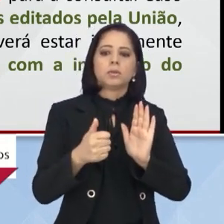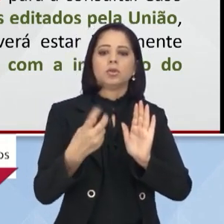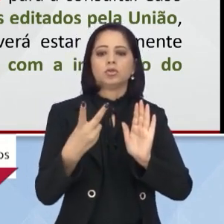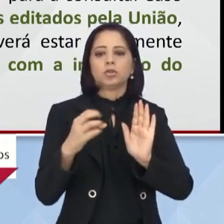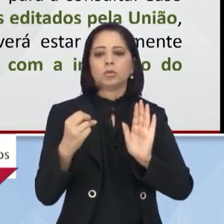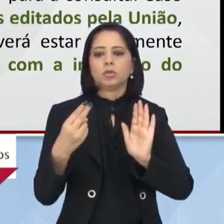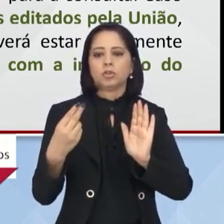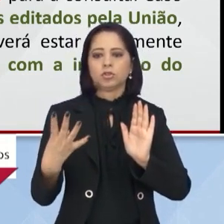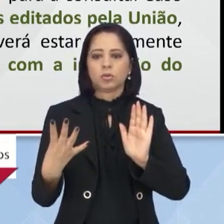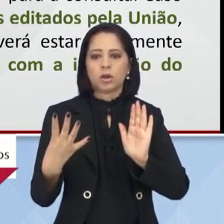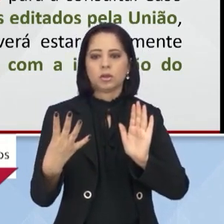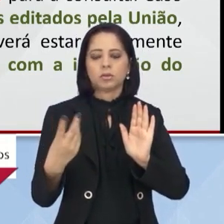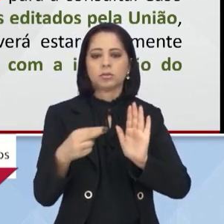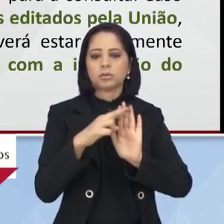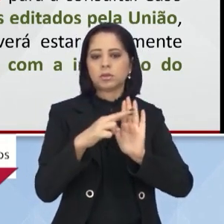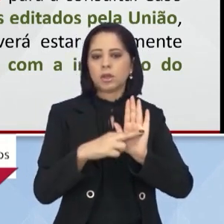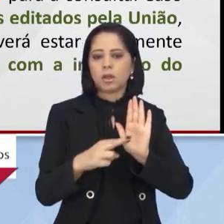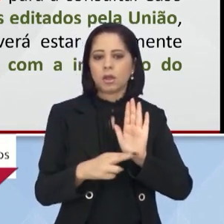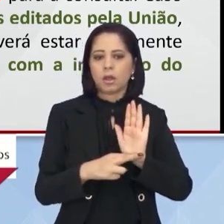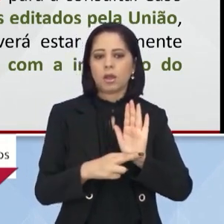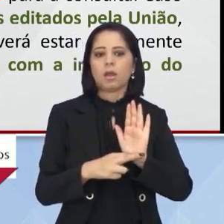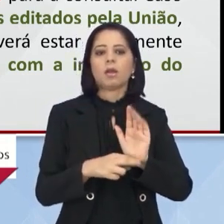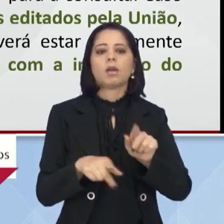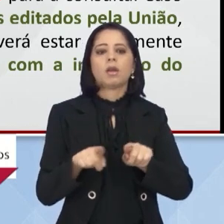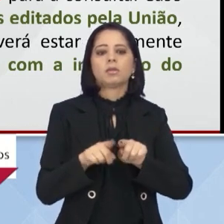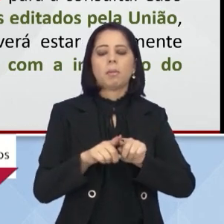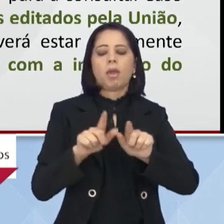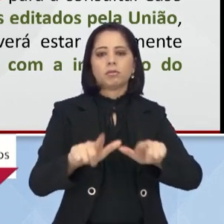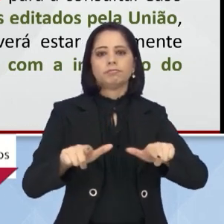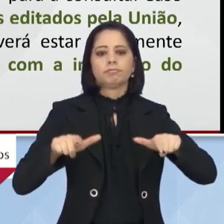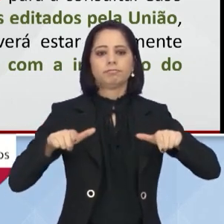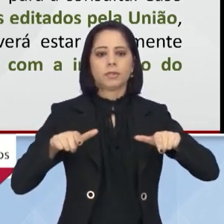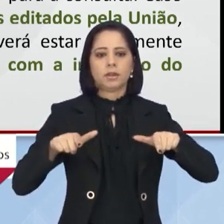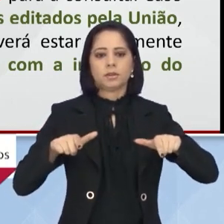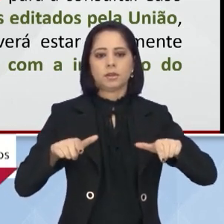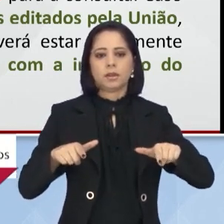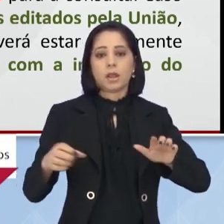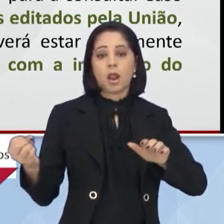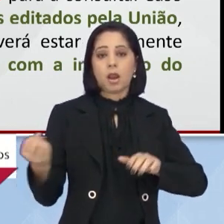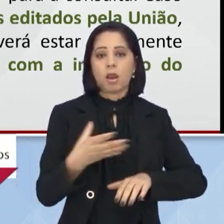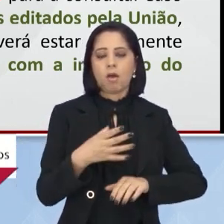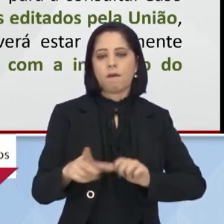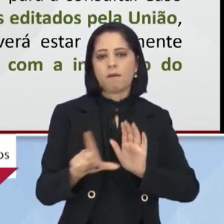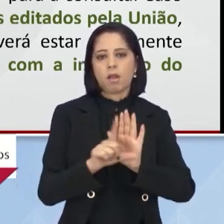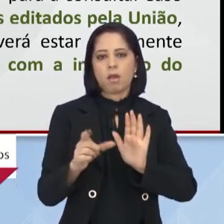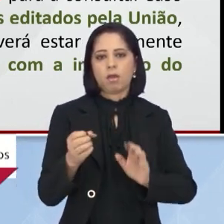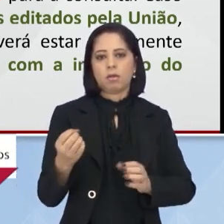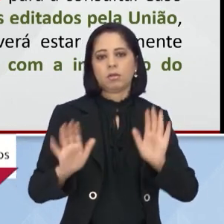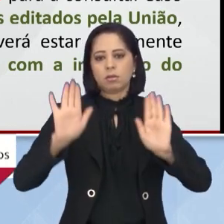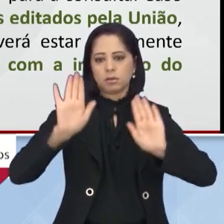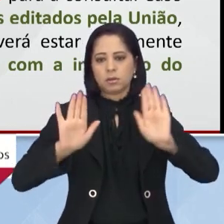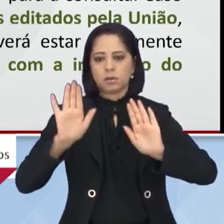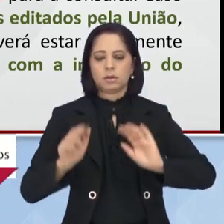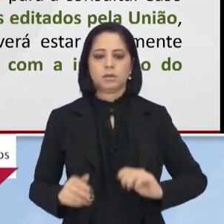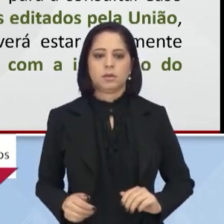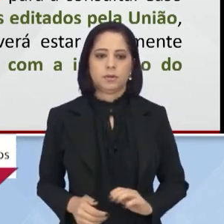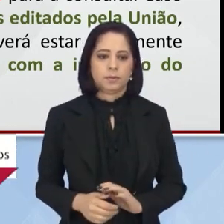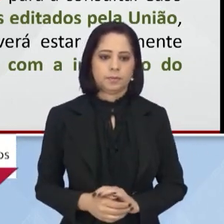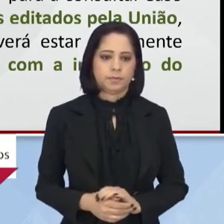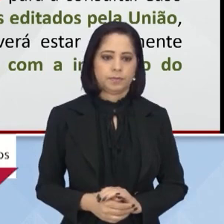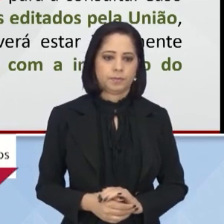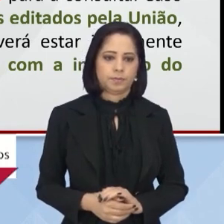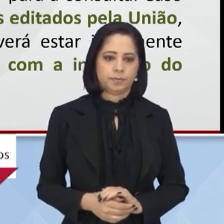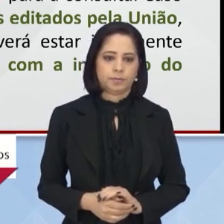credenciamento que é um procedimento auxiliar também estabelecido na nova lei de licitações então